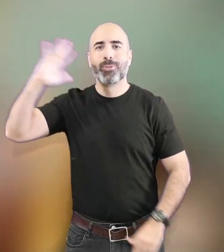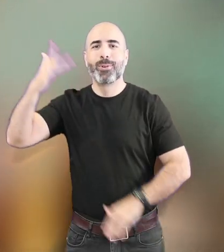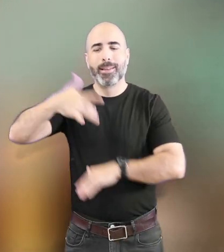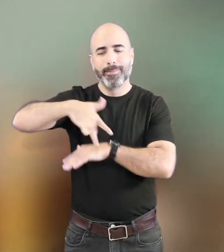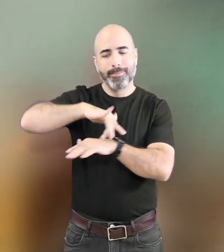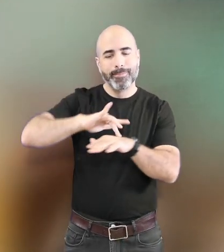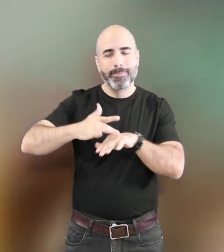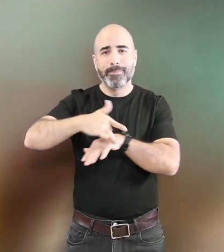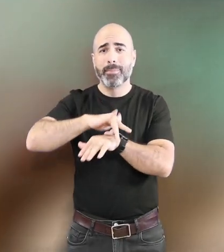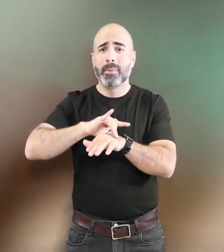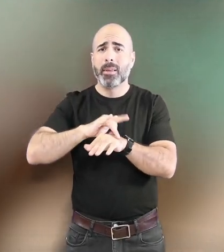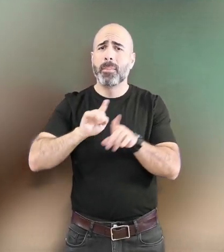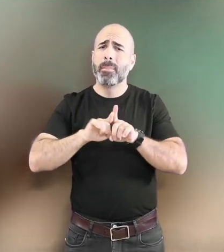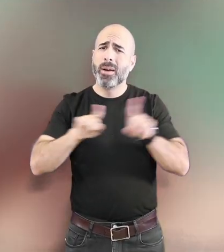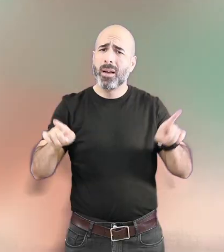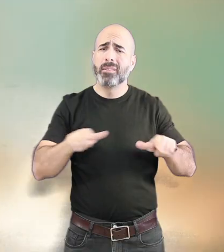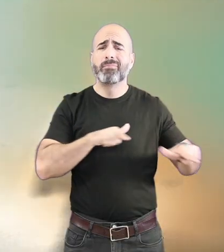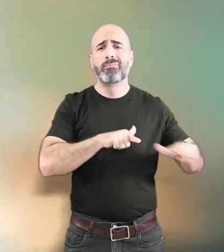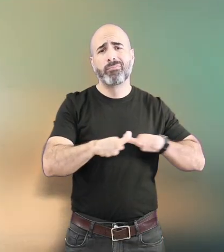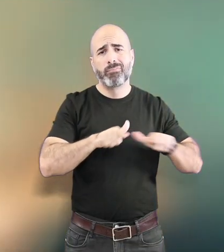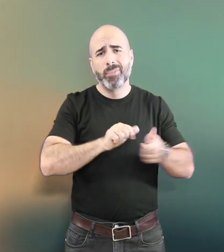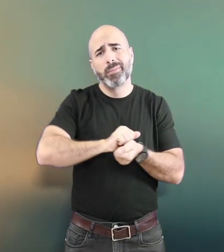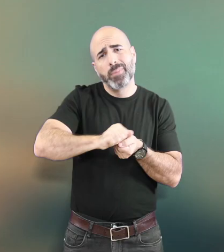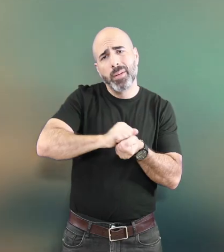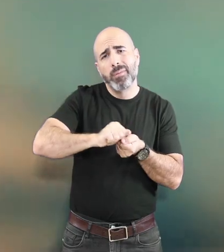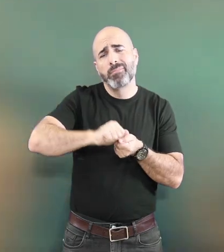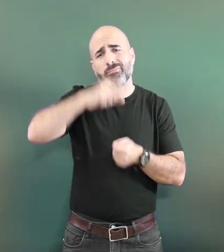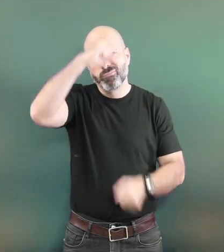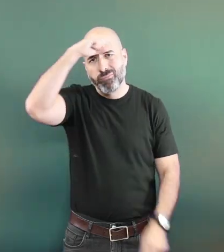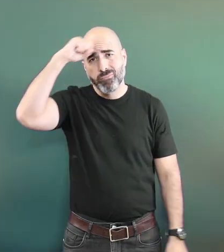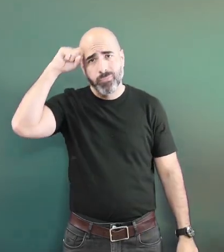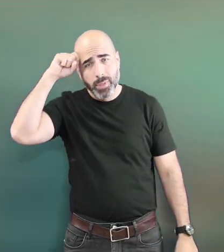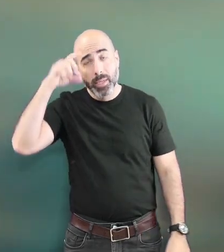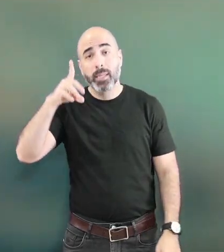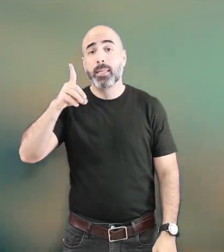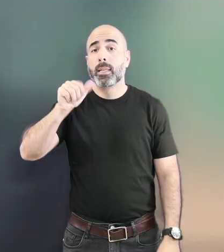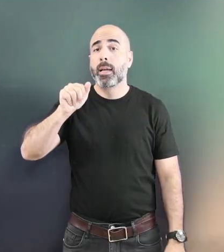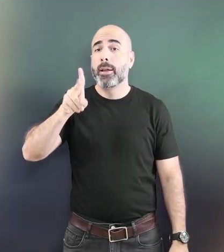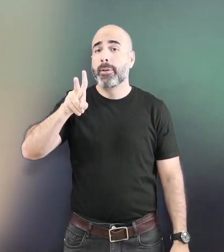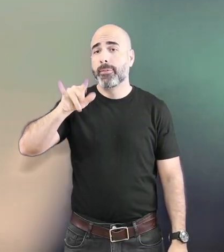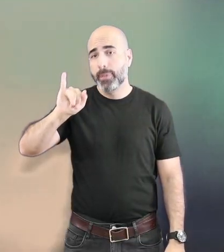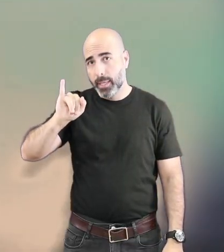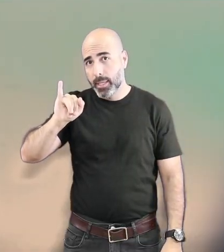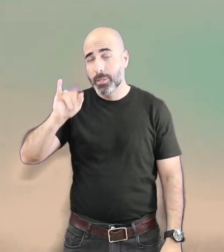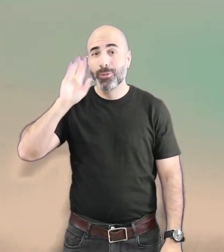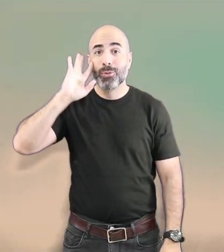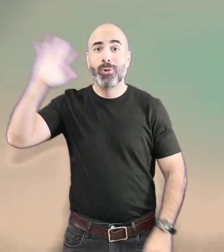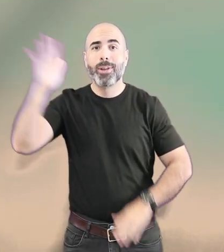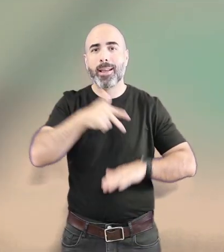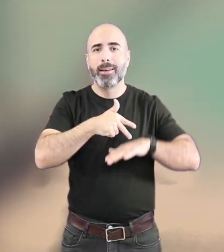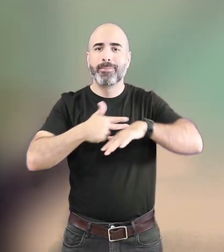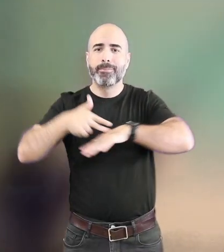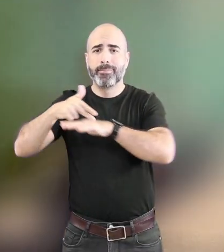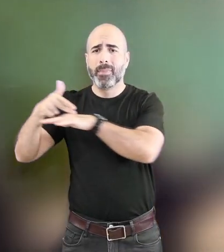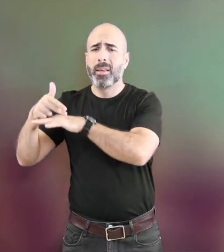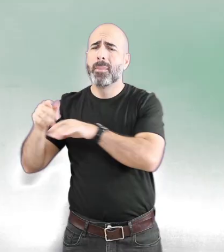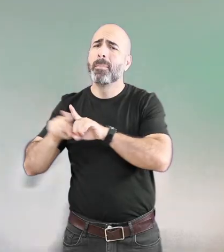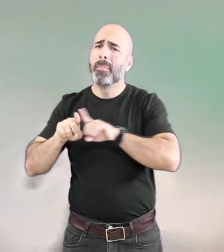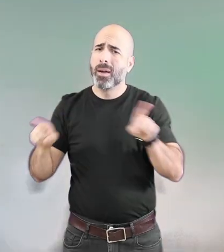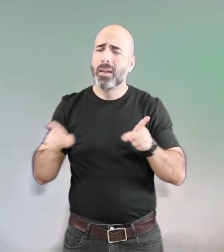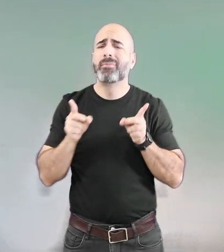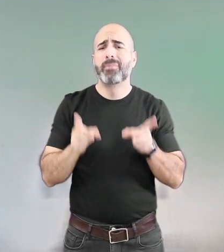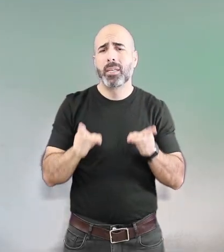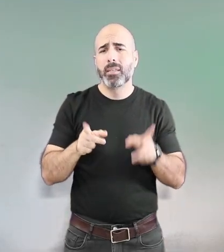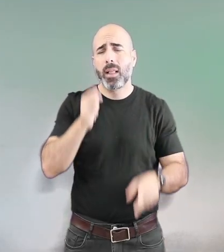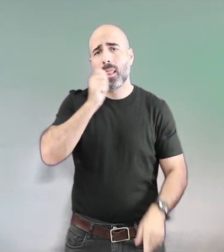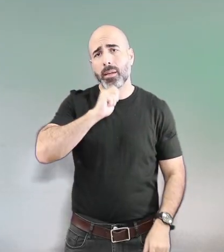seu palco é a lavanderia. Davi sonha em ser surfista, mas sua praia é vender picolés. Todos